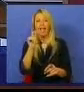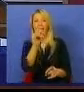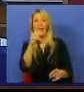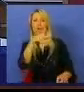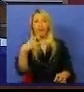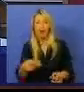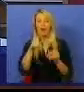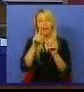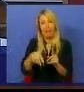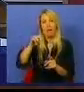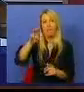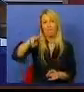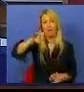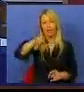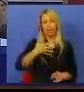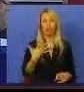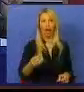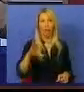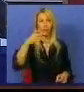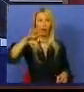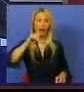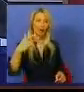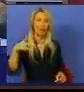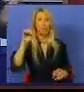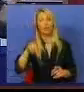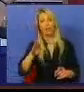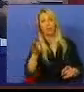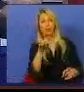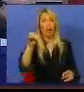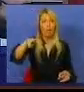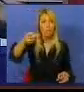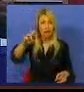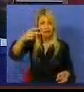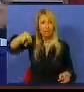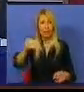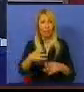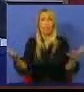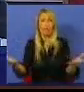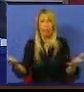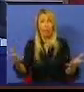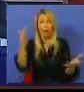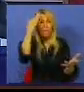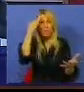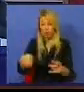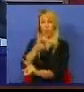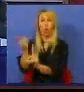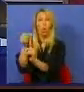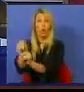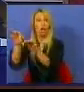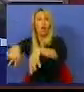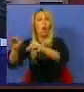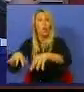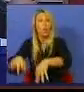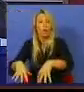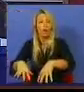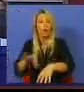Machado de Castro, concluir as obras do Mosteiro de São Martinho de Tibães. Ó, Senhor Ministro, em que ficamos? Estava previsto para este ano concluir. O Senhor Ministro vem